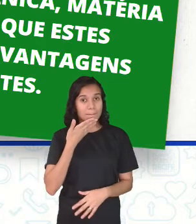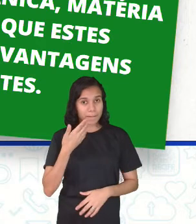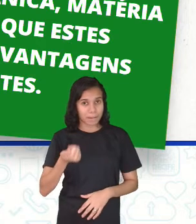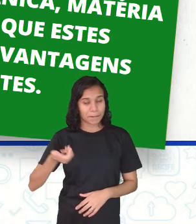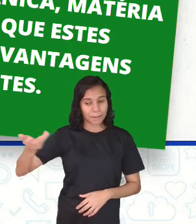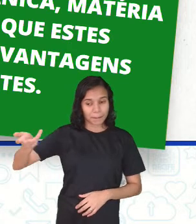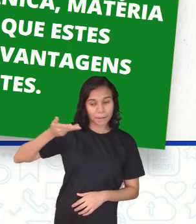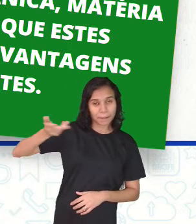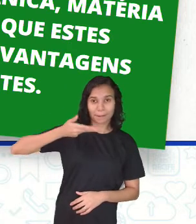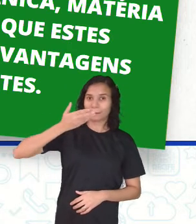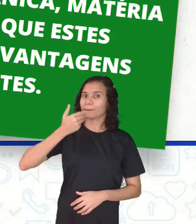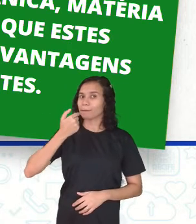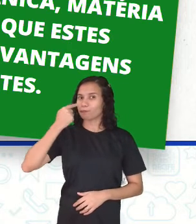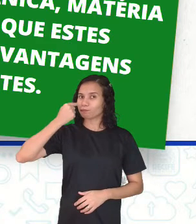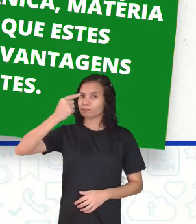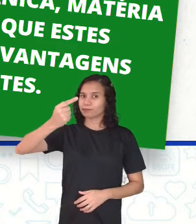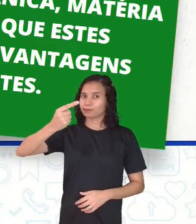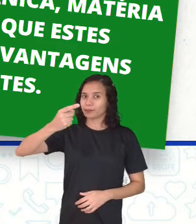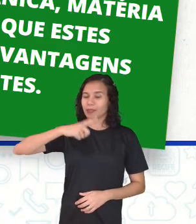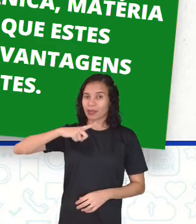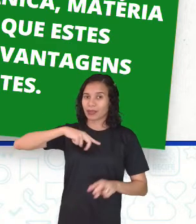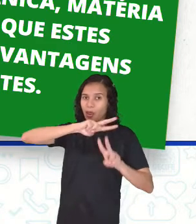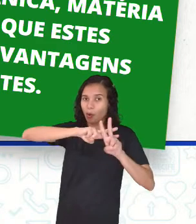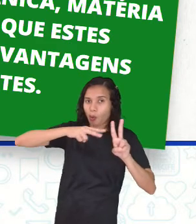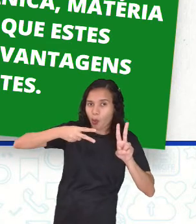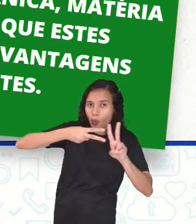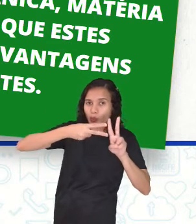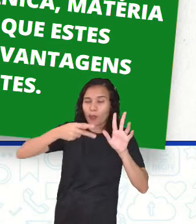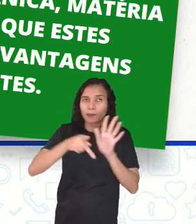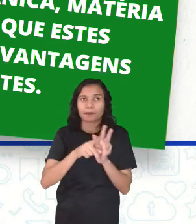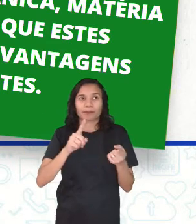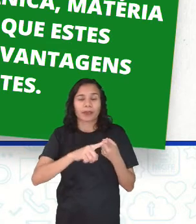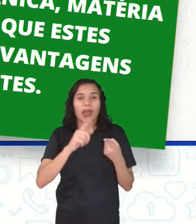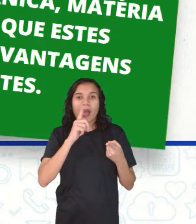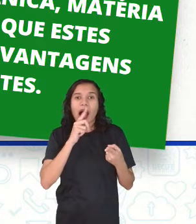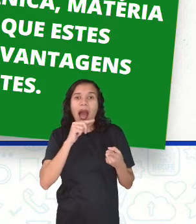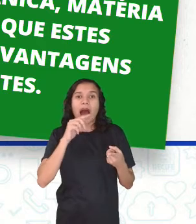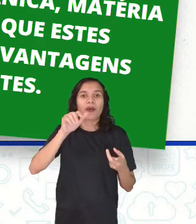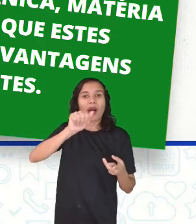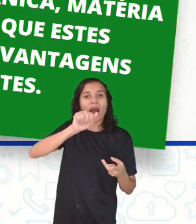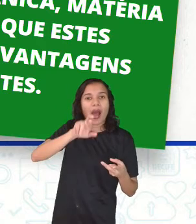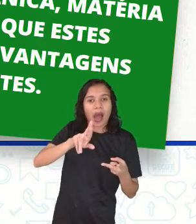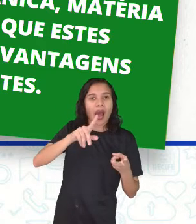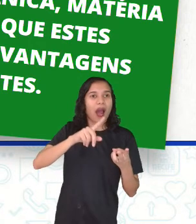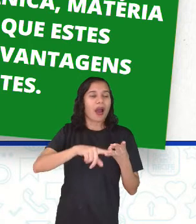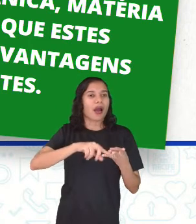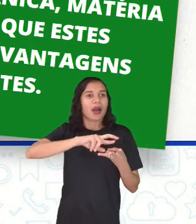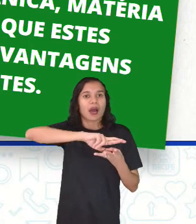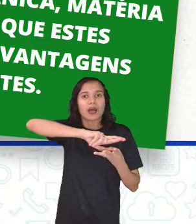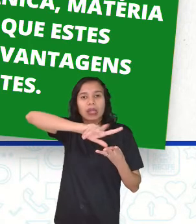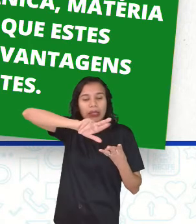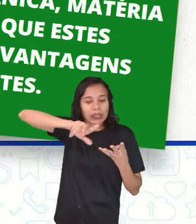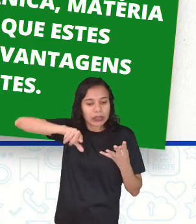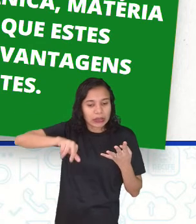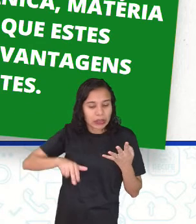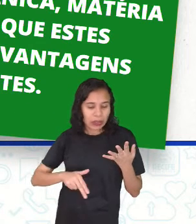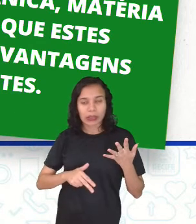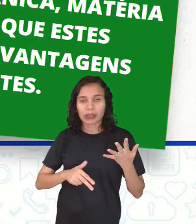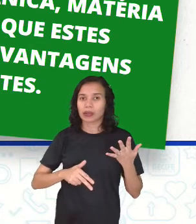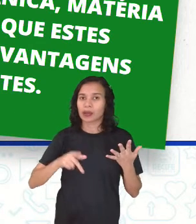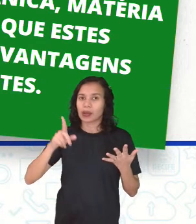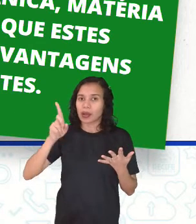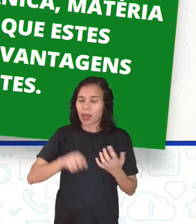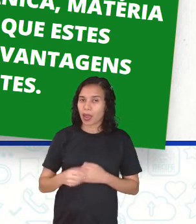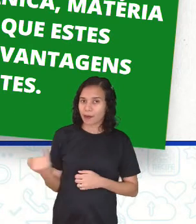produção de alimento? Será que esses recursos de água, de ar, de matéria orgânica, de inorgânica também, elas